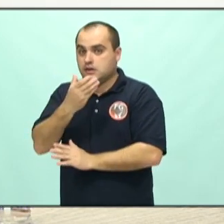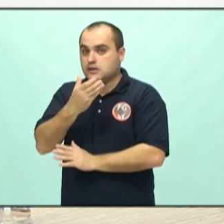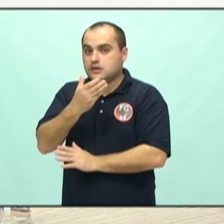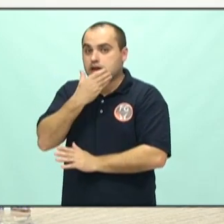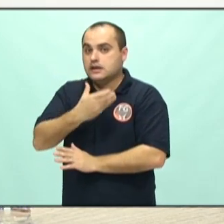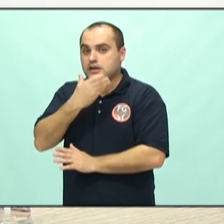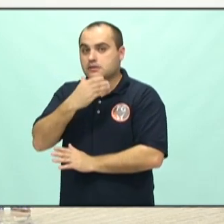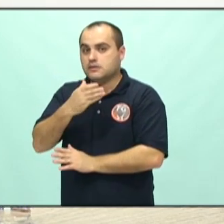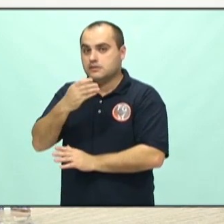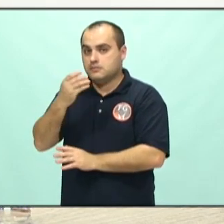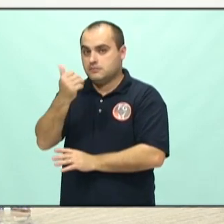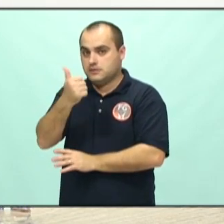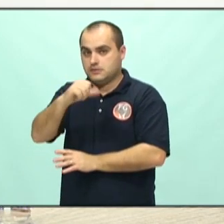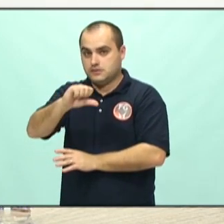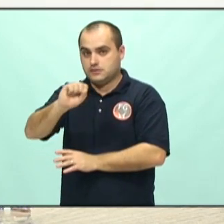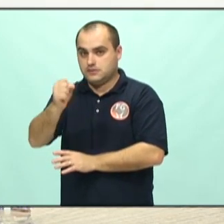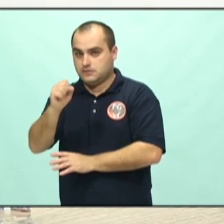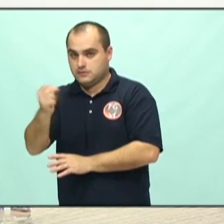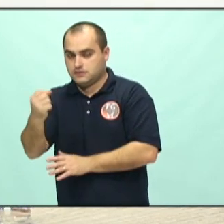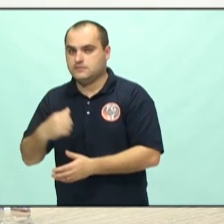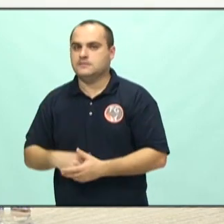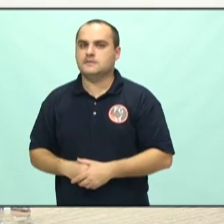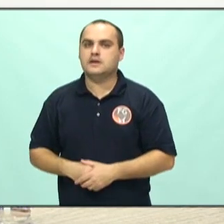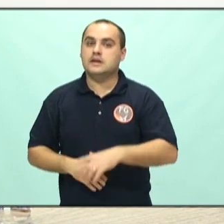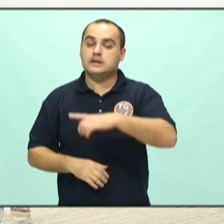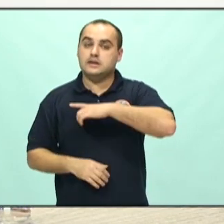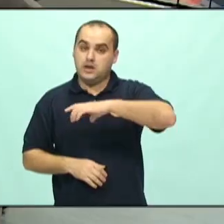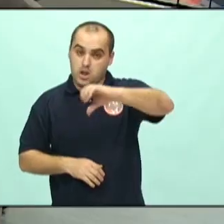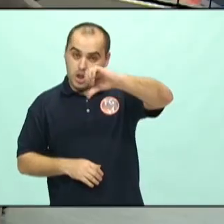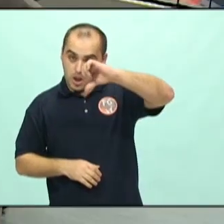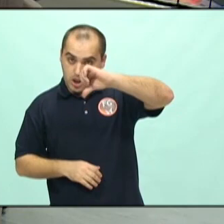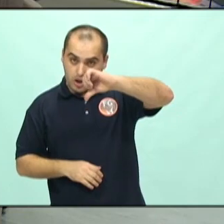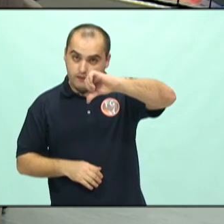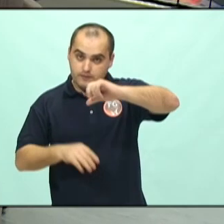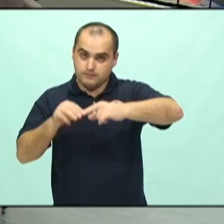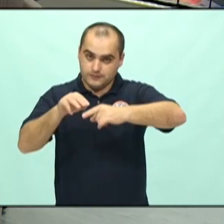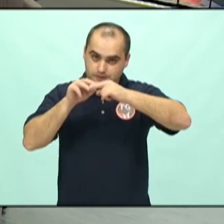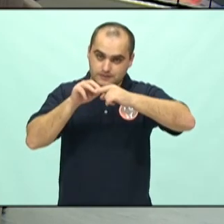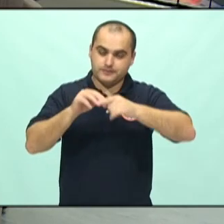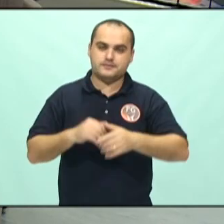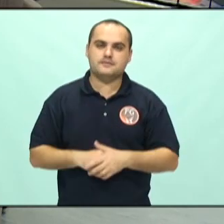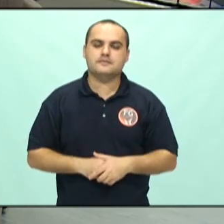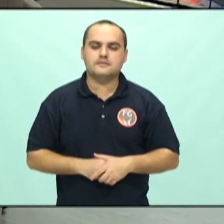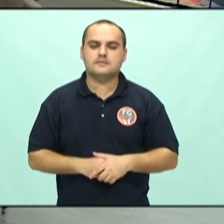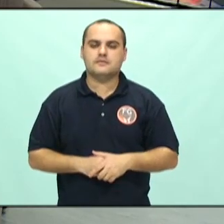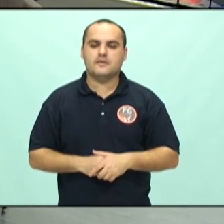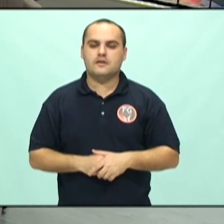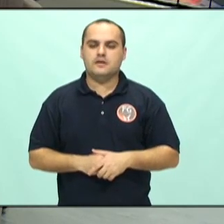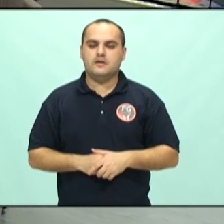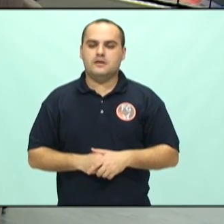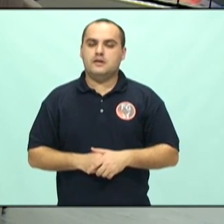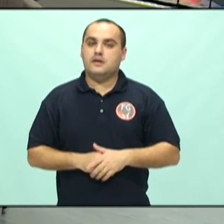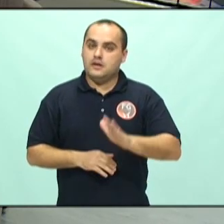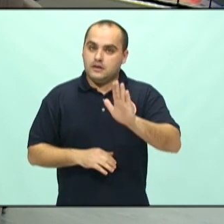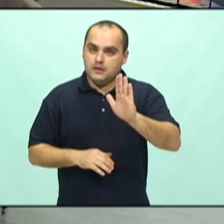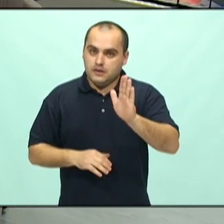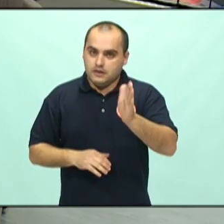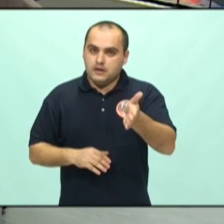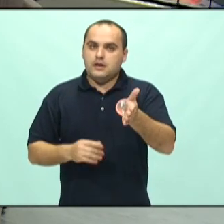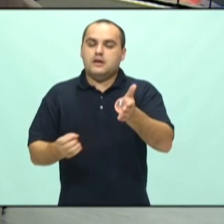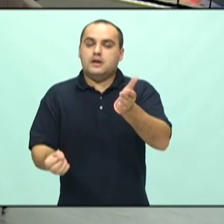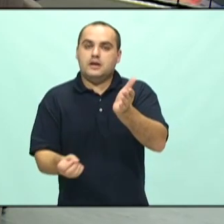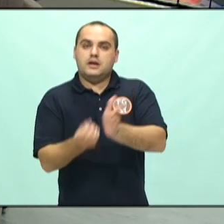né, faziam parte da base do sindicato 9 municípios. Né? Quando da criação da